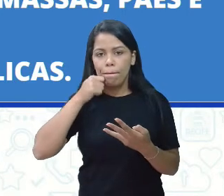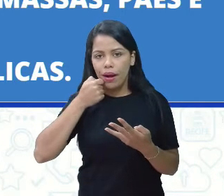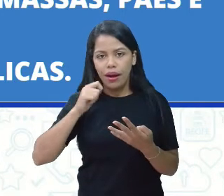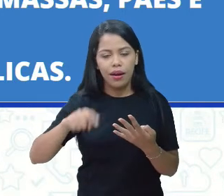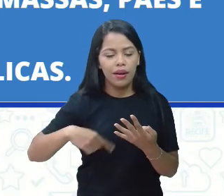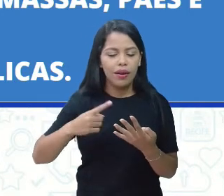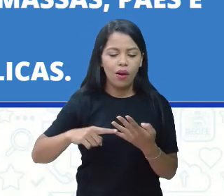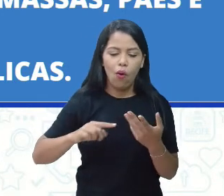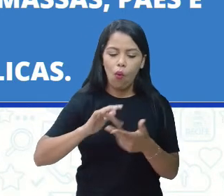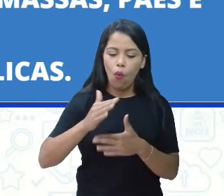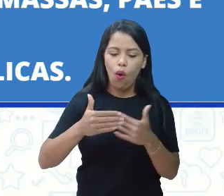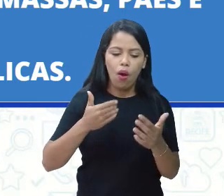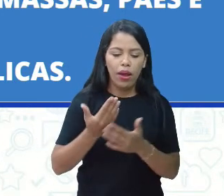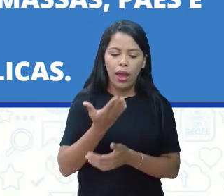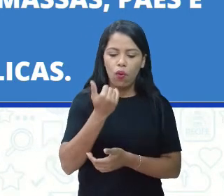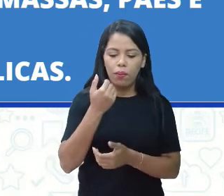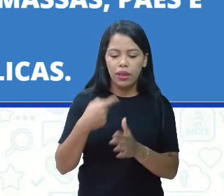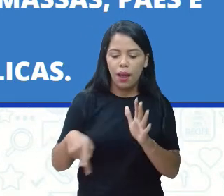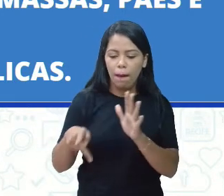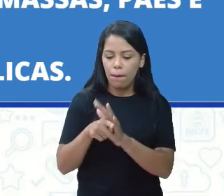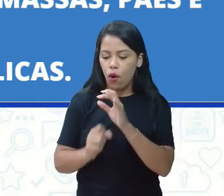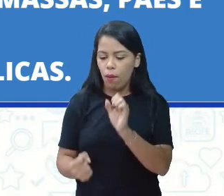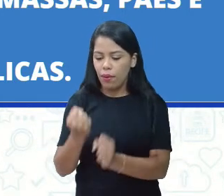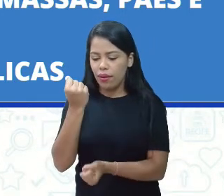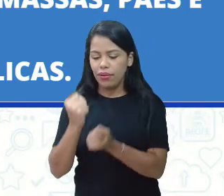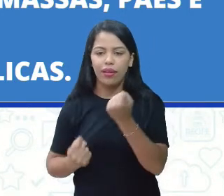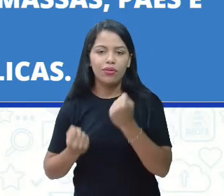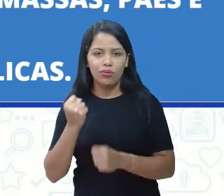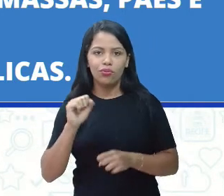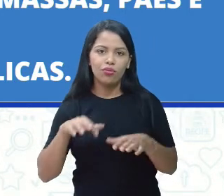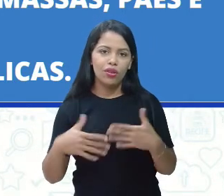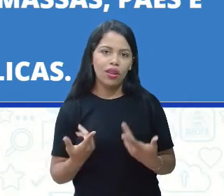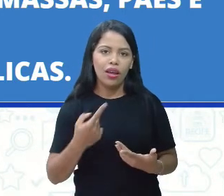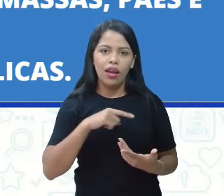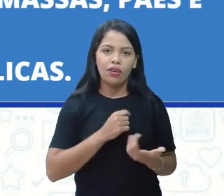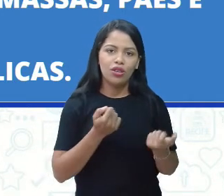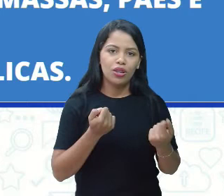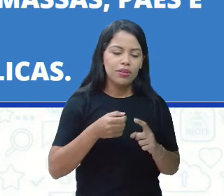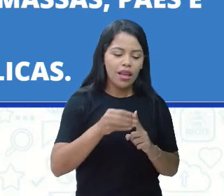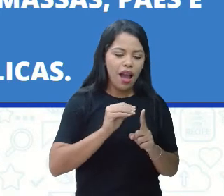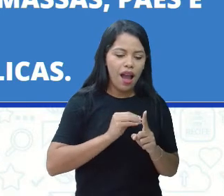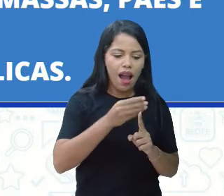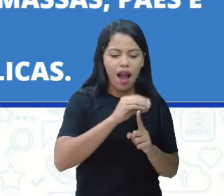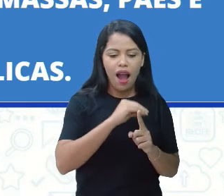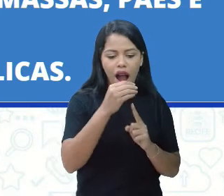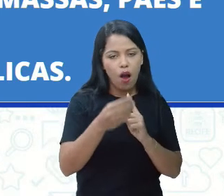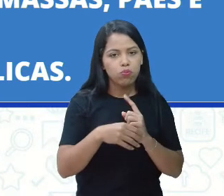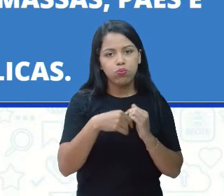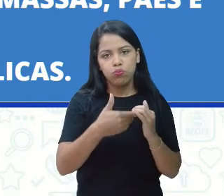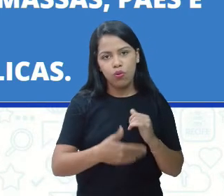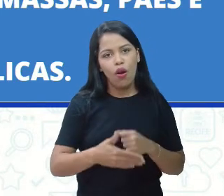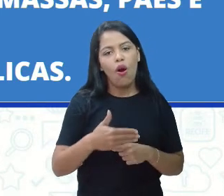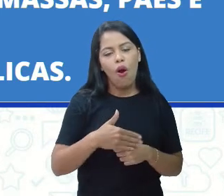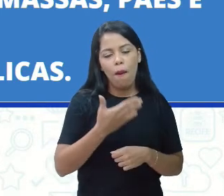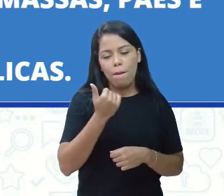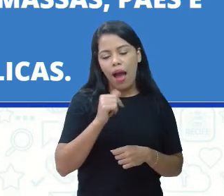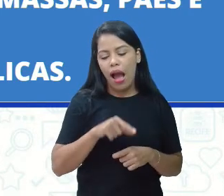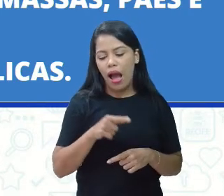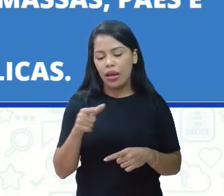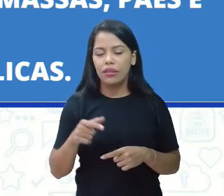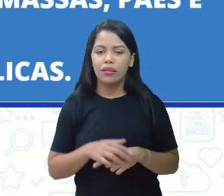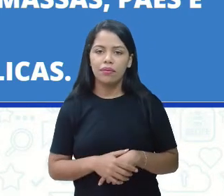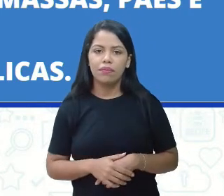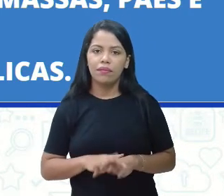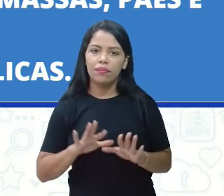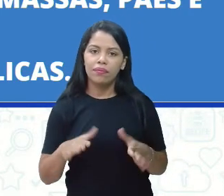nós já conversamos sobre isso. Né? Vamos descascar mais e desembrulhar menos. E a questão de eliminar